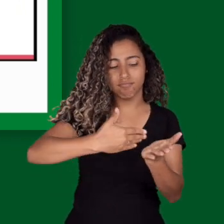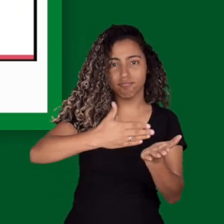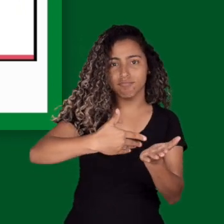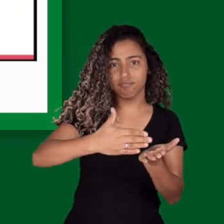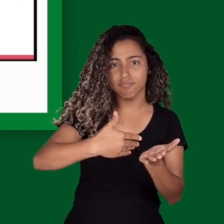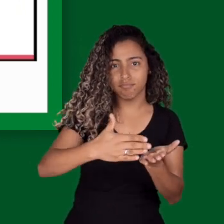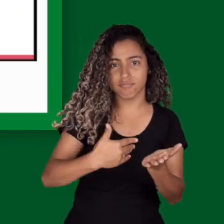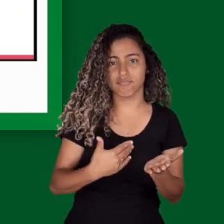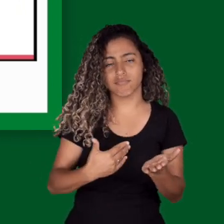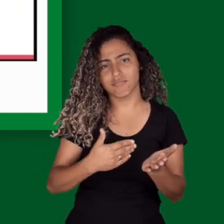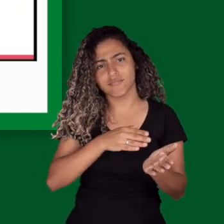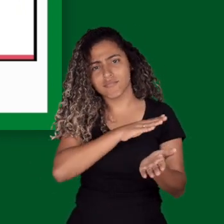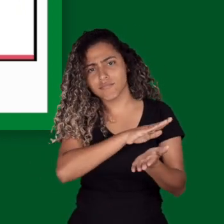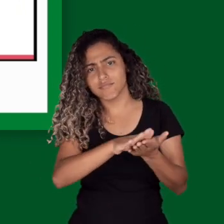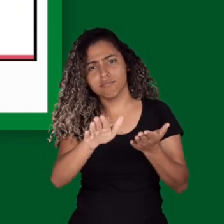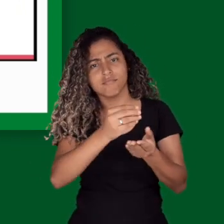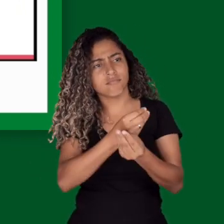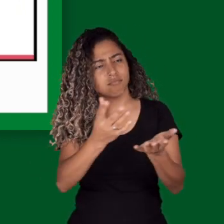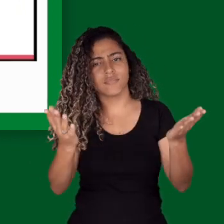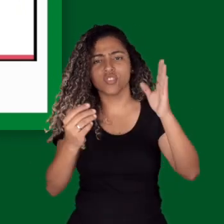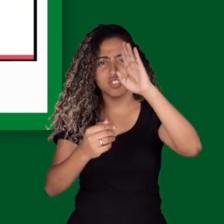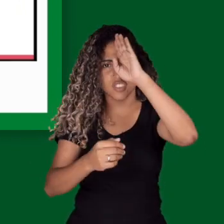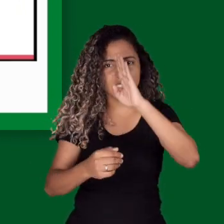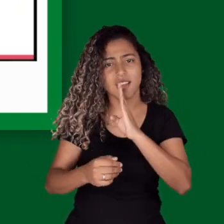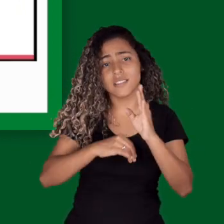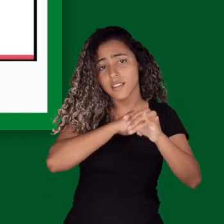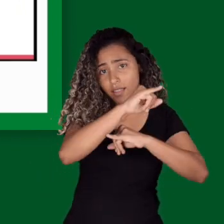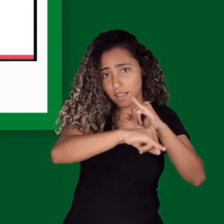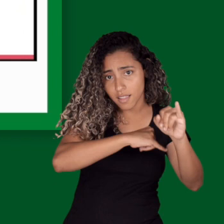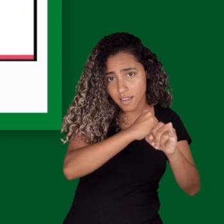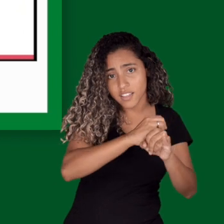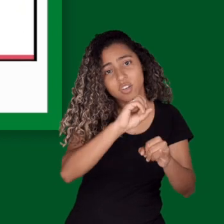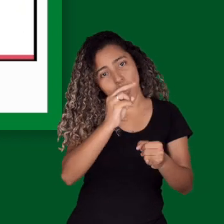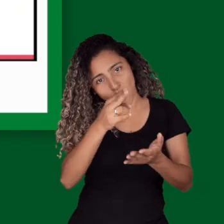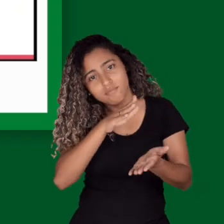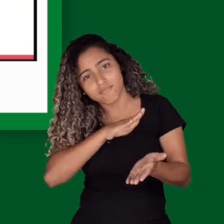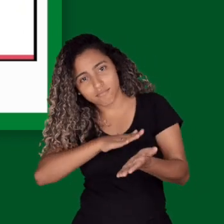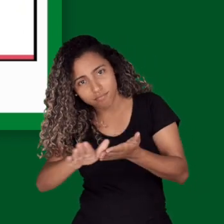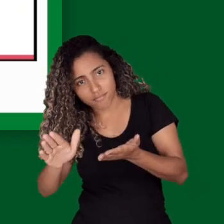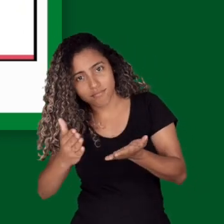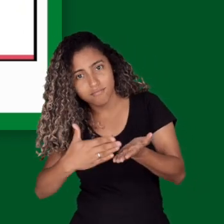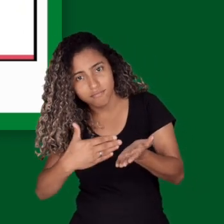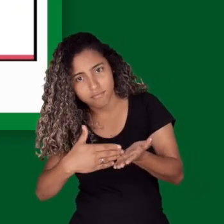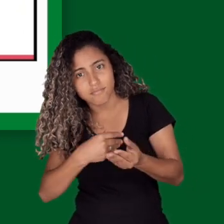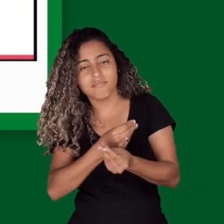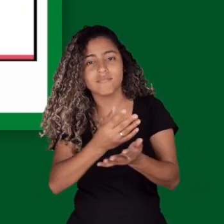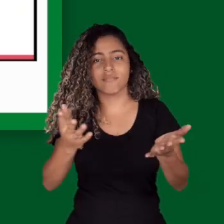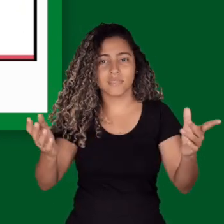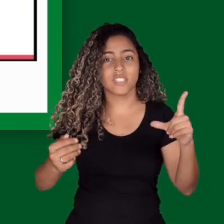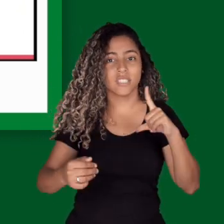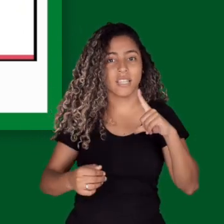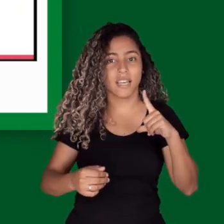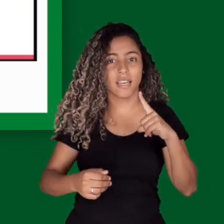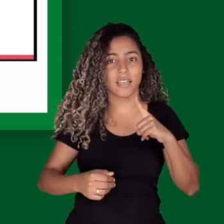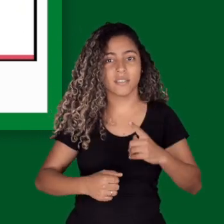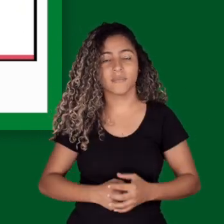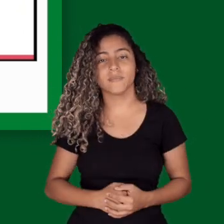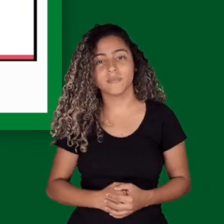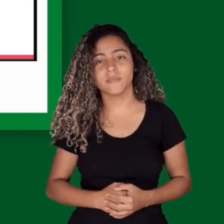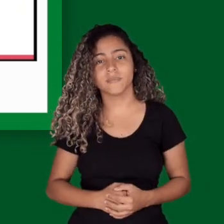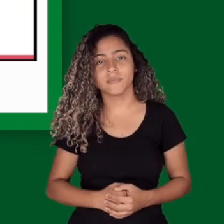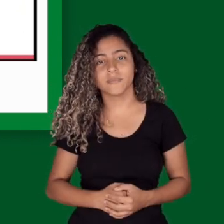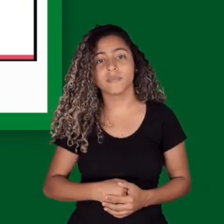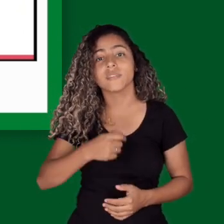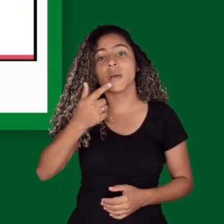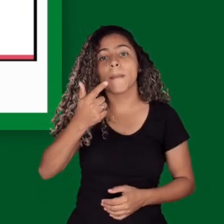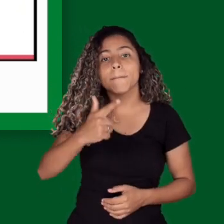estão disponíveis de forma gratuita na internet ou na forma impressa, como livretos. A gente também consegue descobrir através